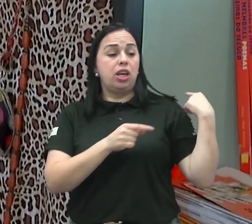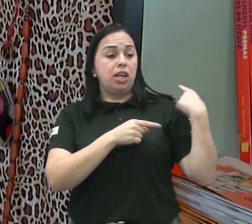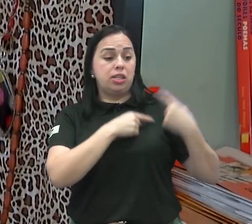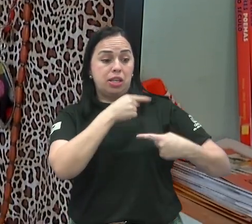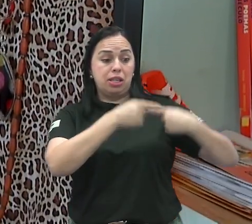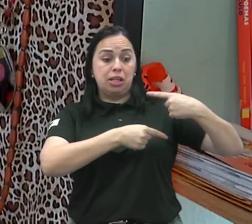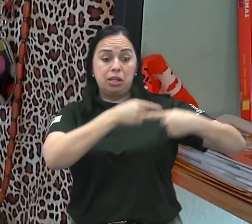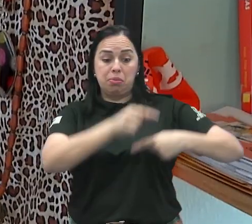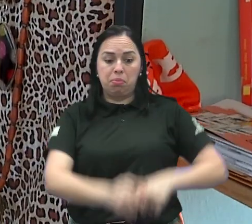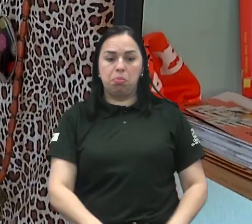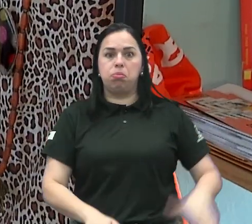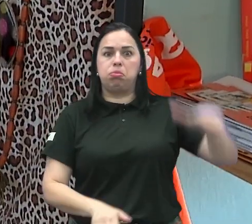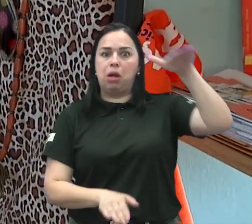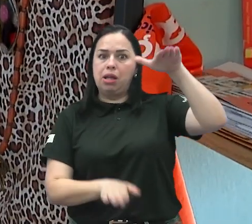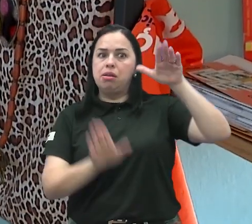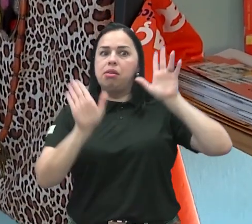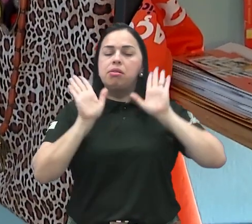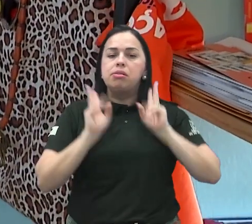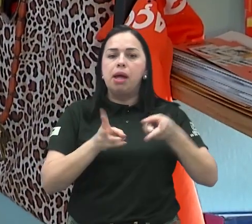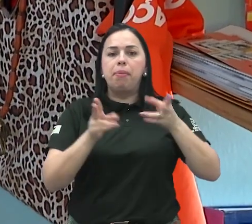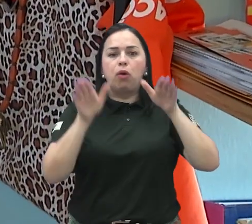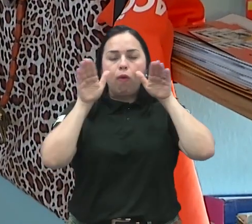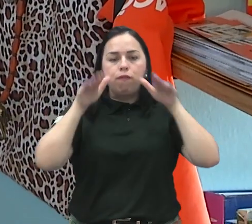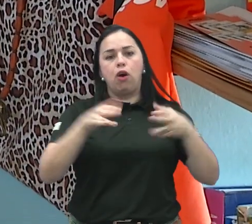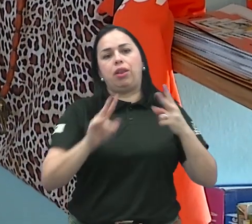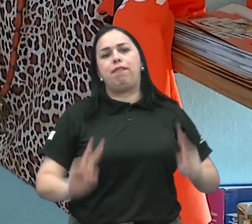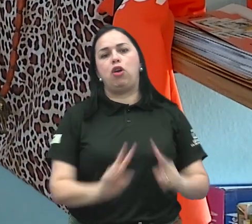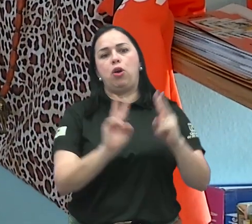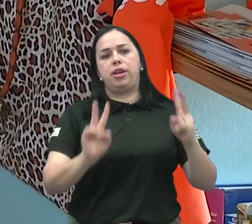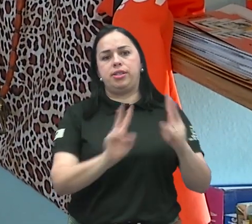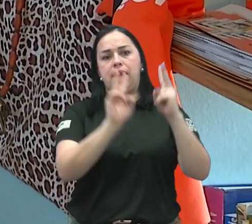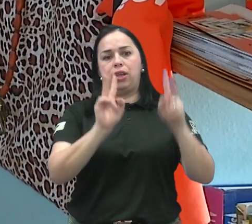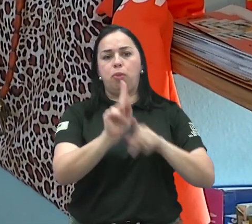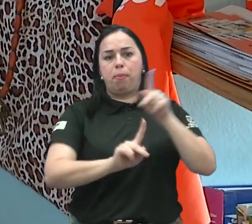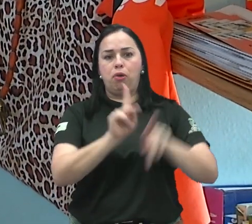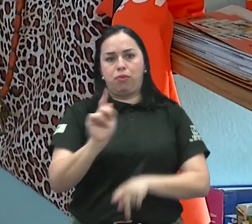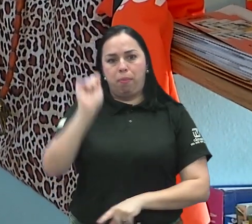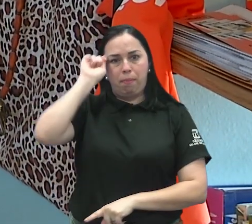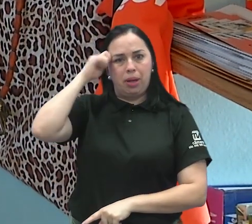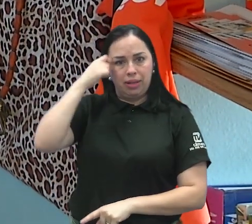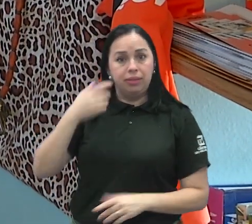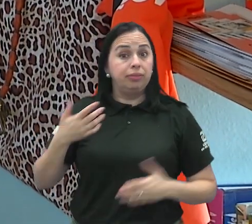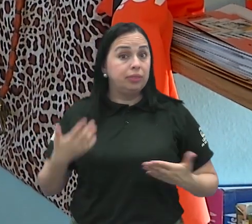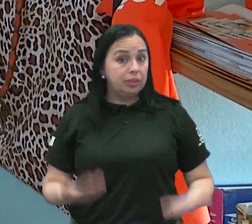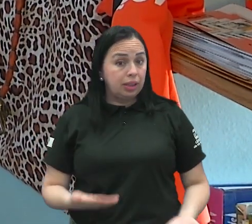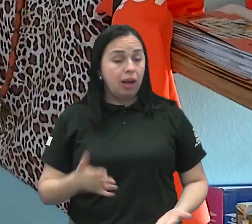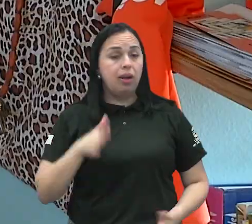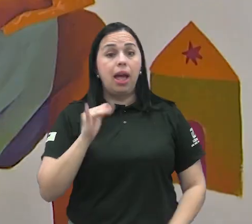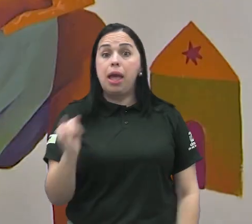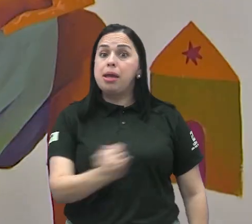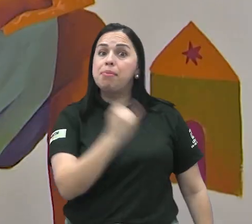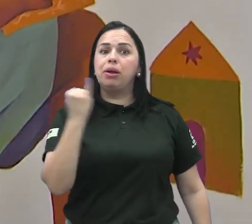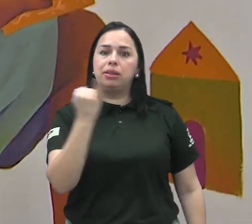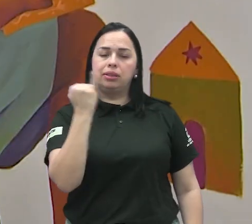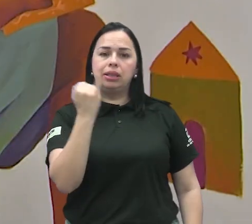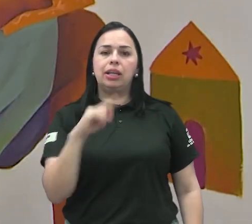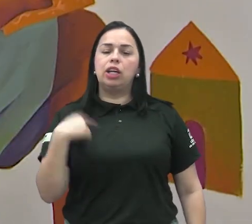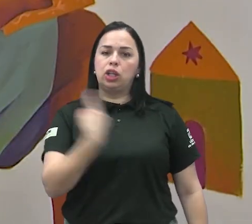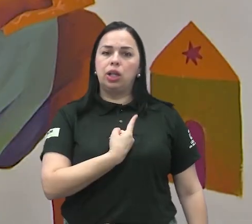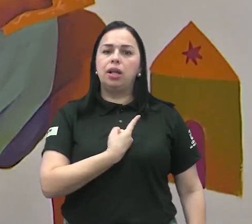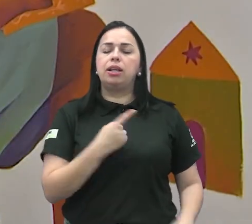com diferentes gerações, sempre com foco na valorização e autonomia do povo preto. É